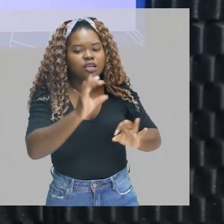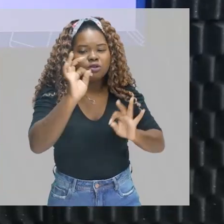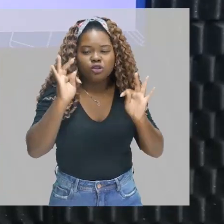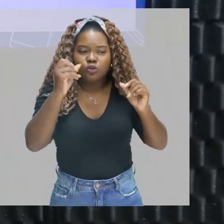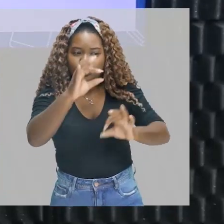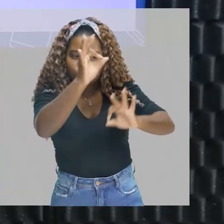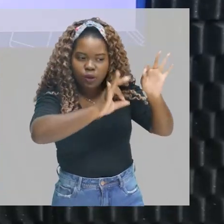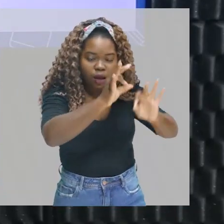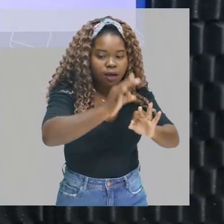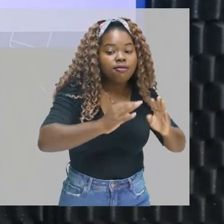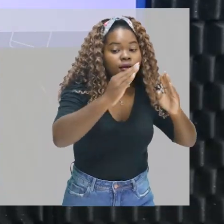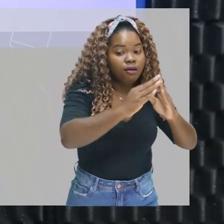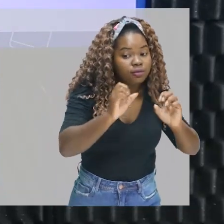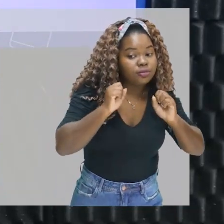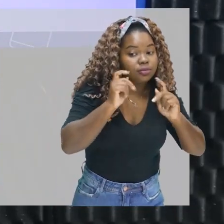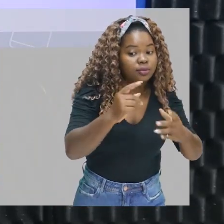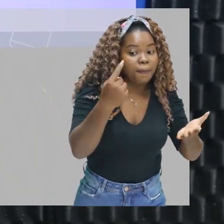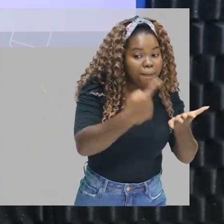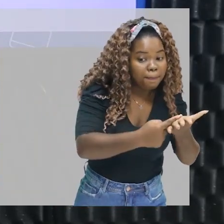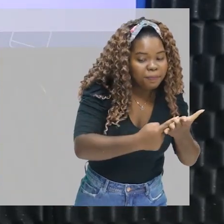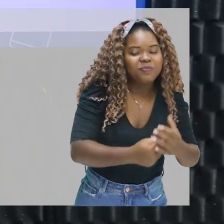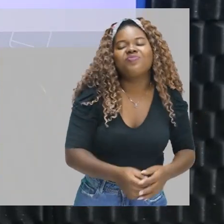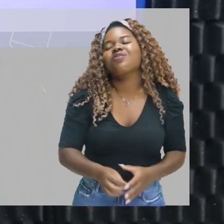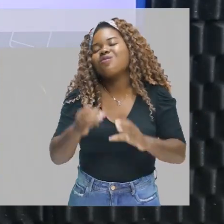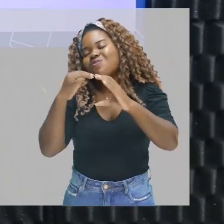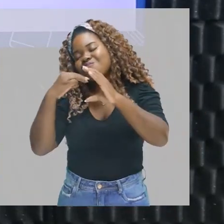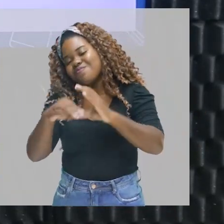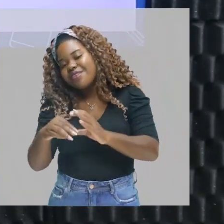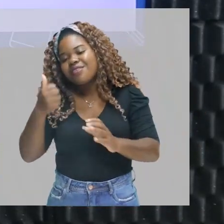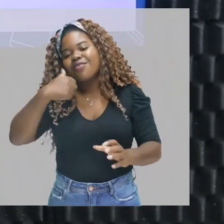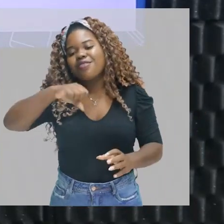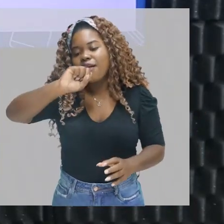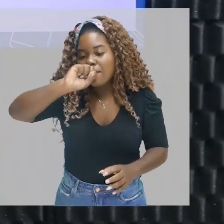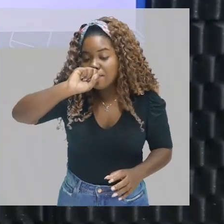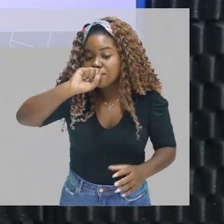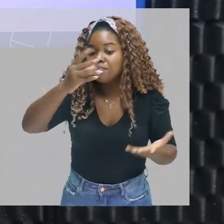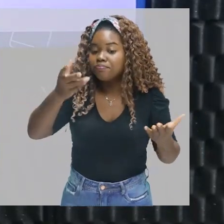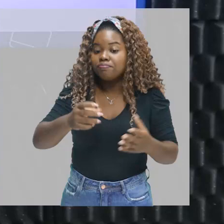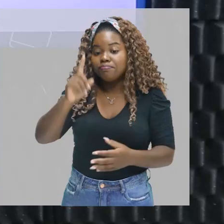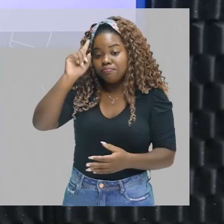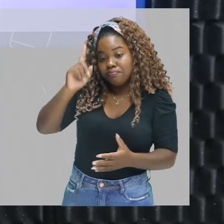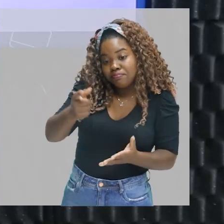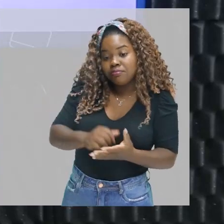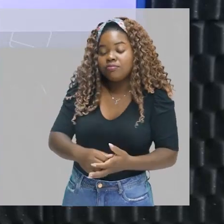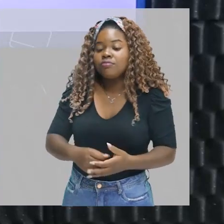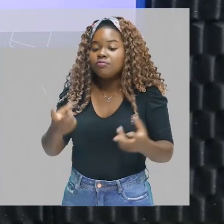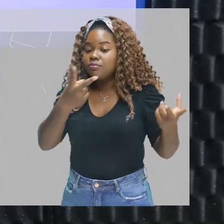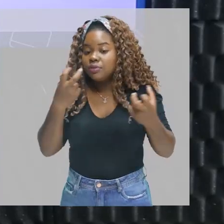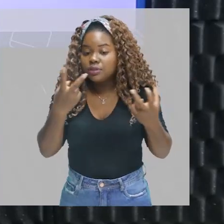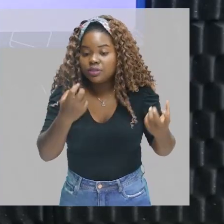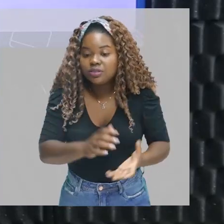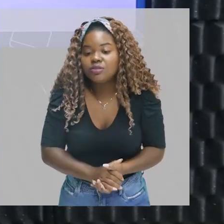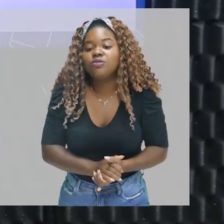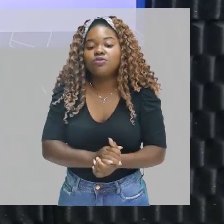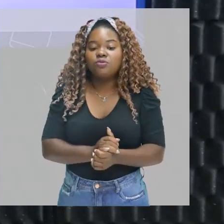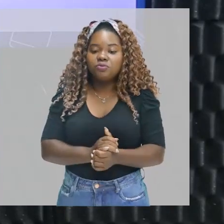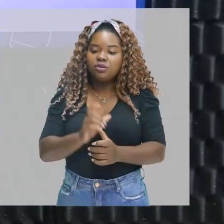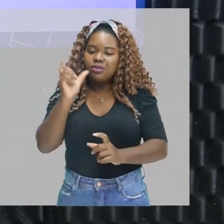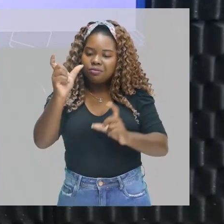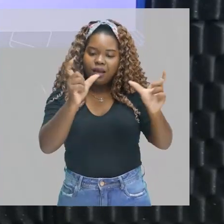Então, um e-mail aí que a mãe mandou para os filhos, vocês veem que possui um tom bastante pessoal, né, com